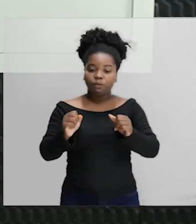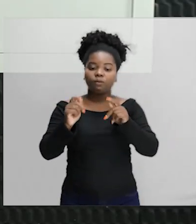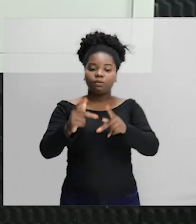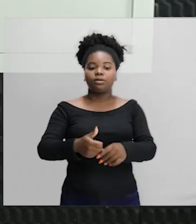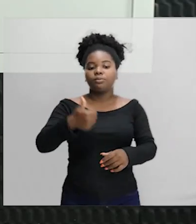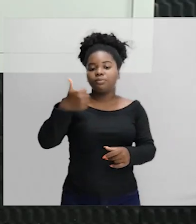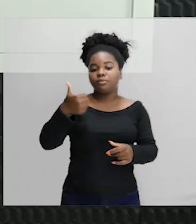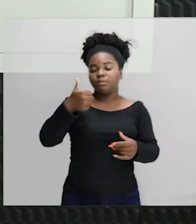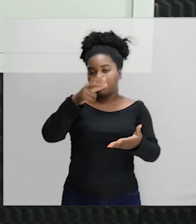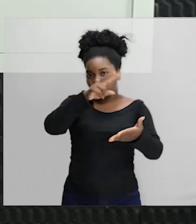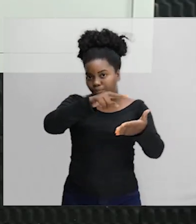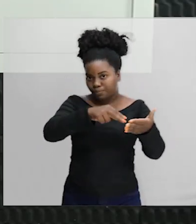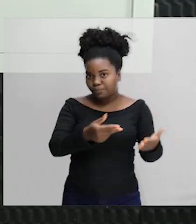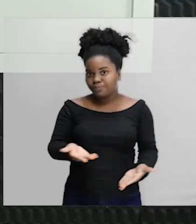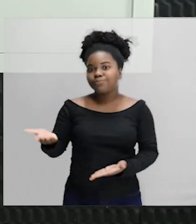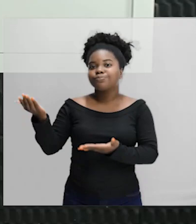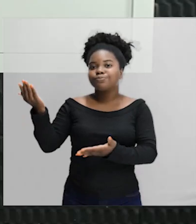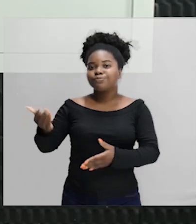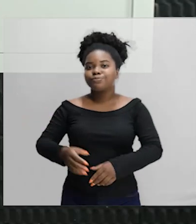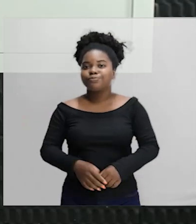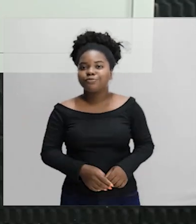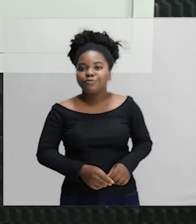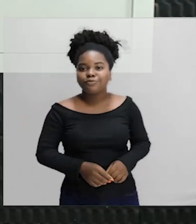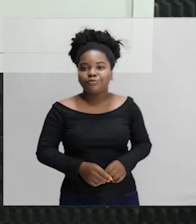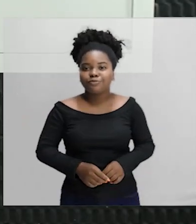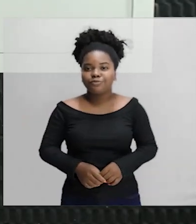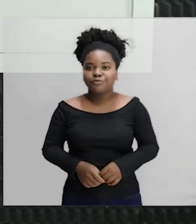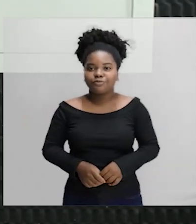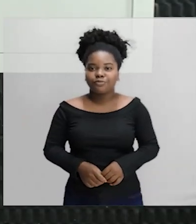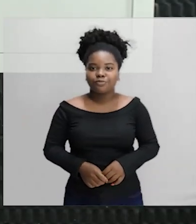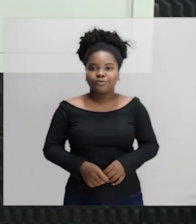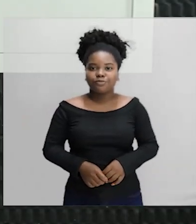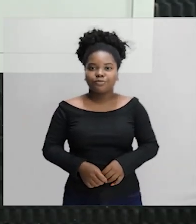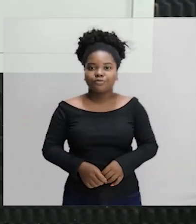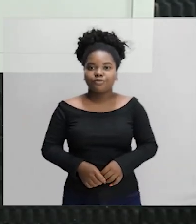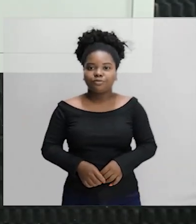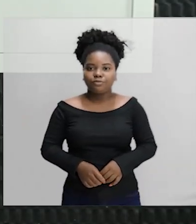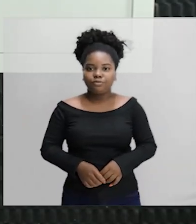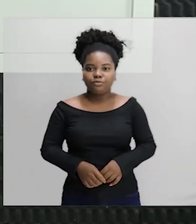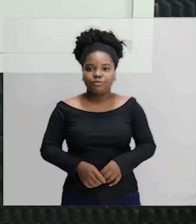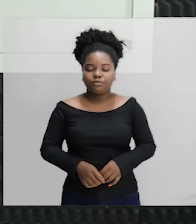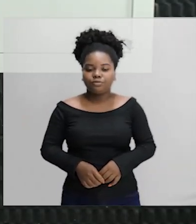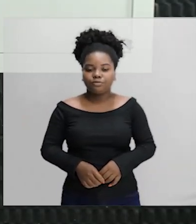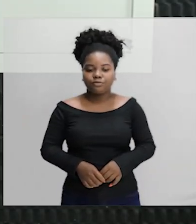lá para a primeira questão. A primeira questão diz o seguinte: